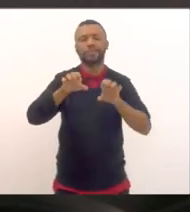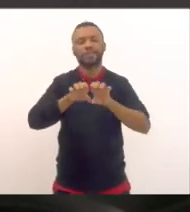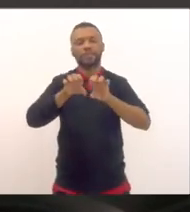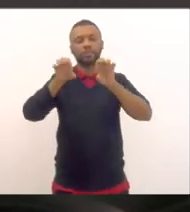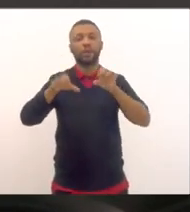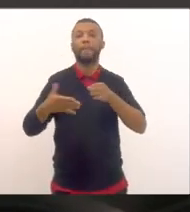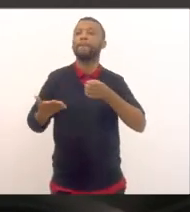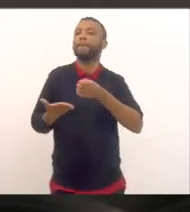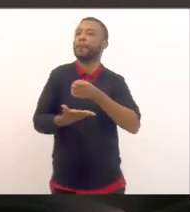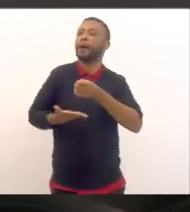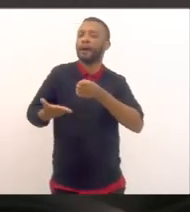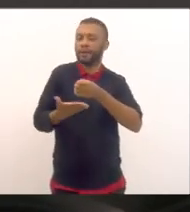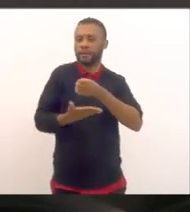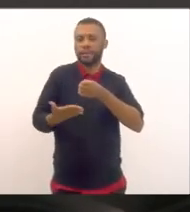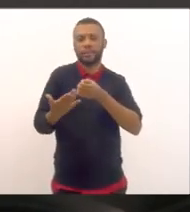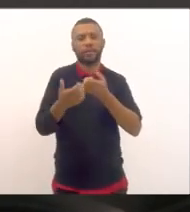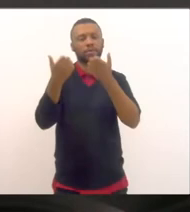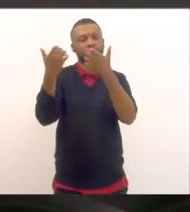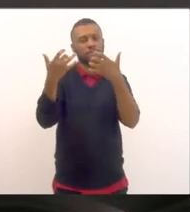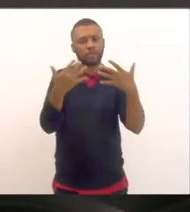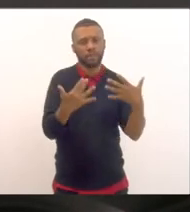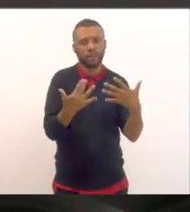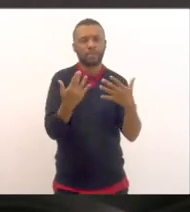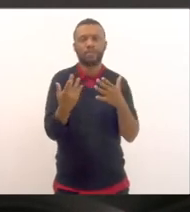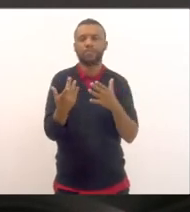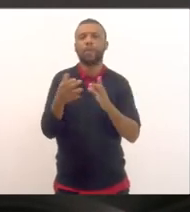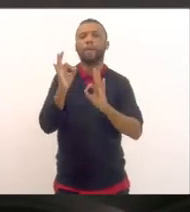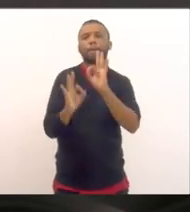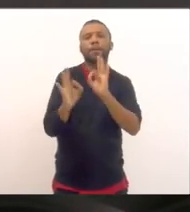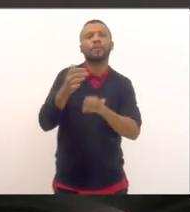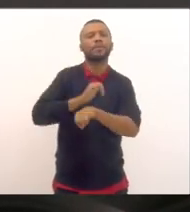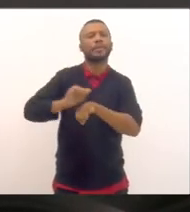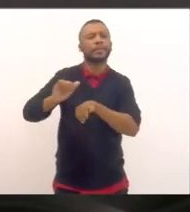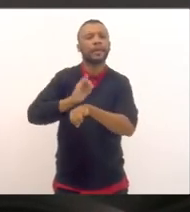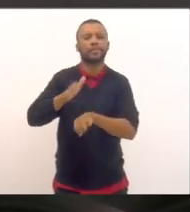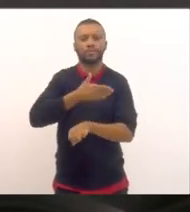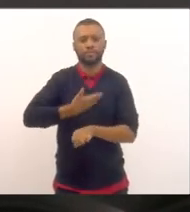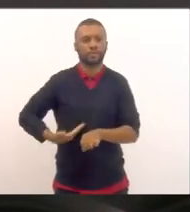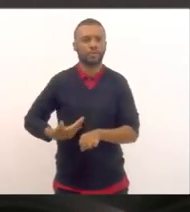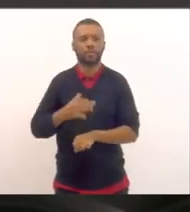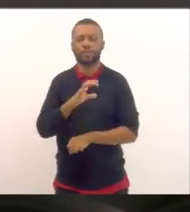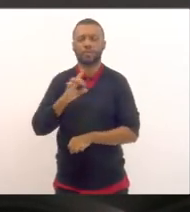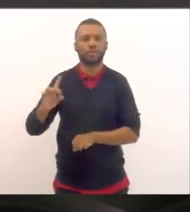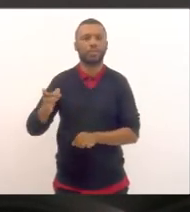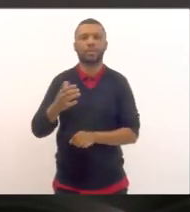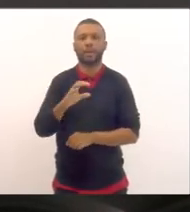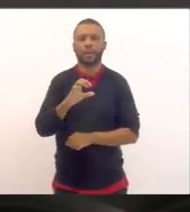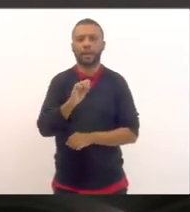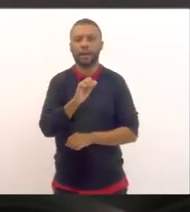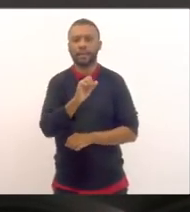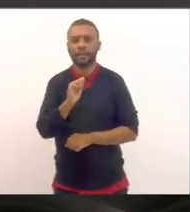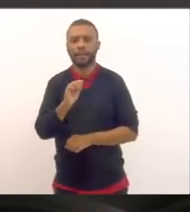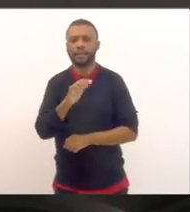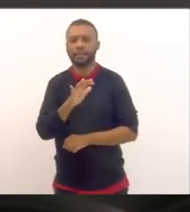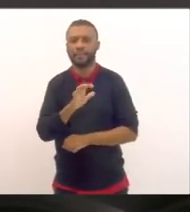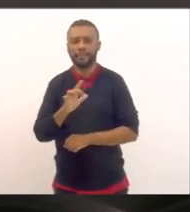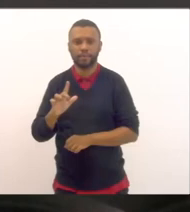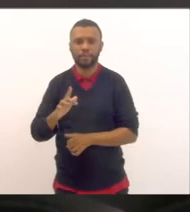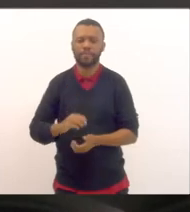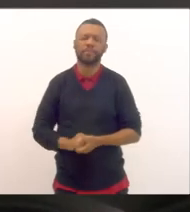infraestrutura definidos no seu plano estratégico coordenado pela casa civil